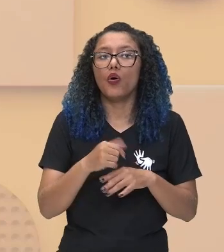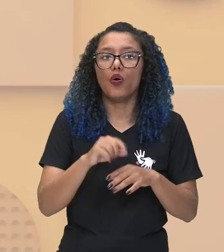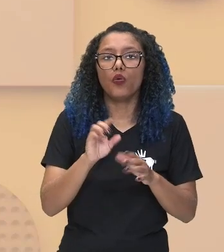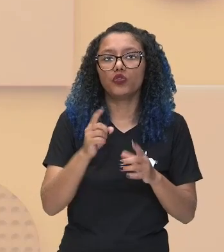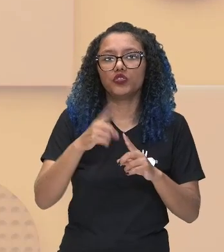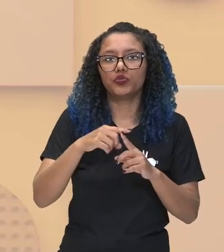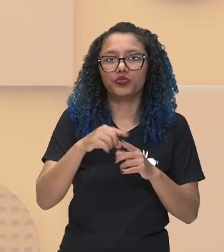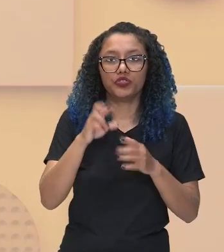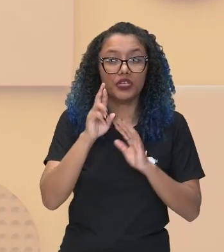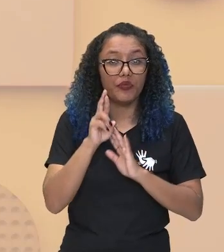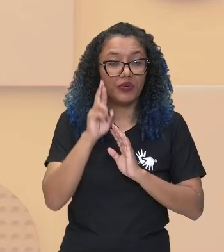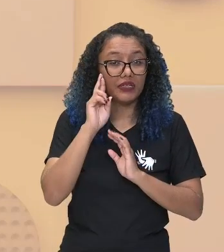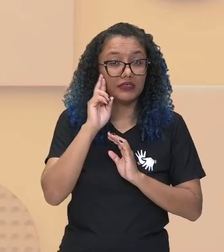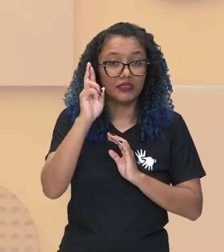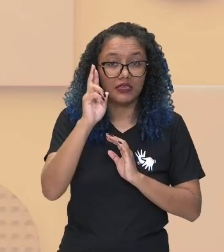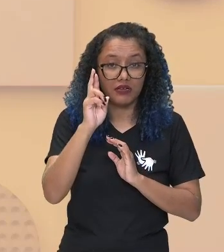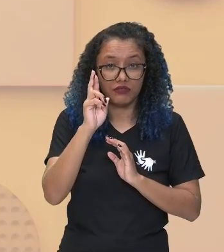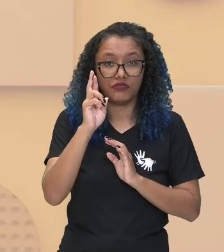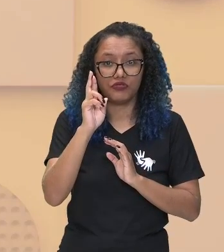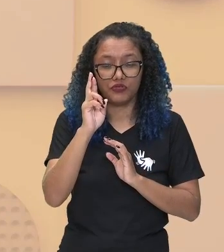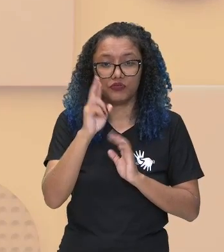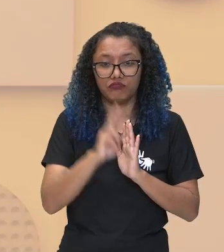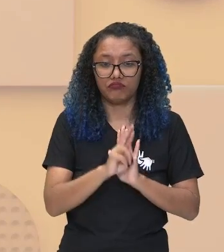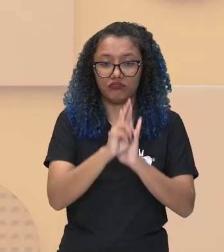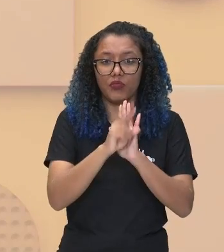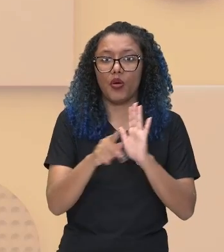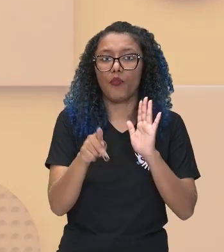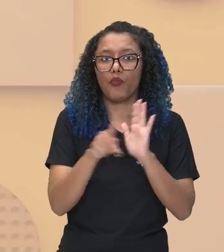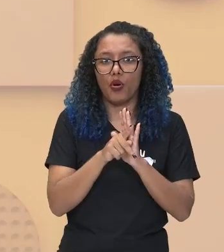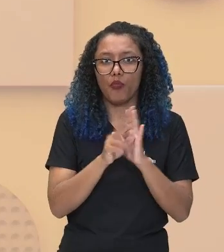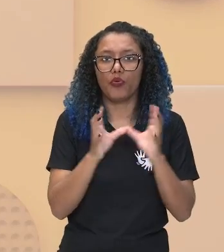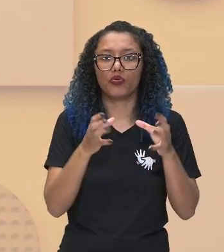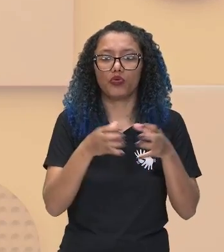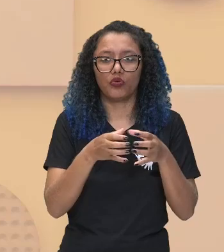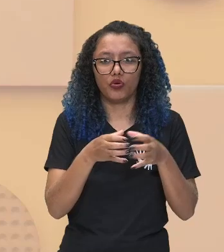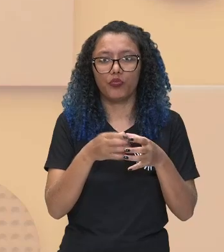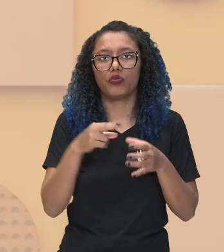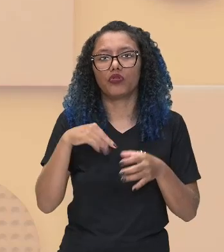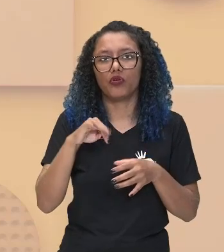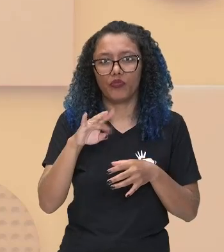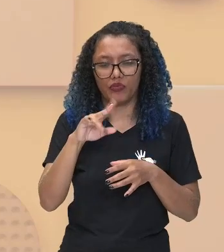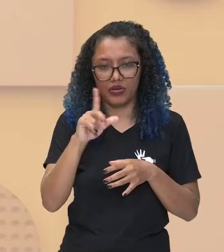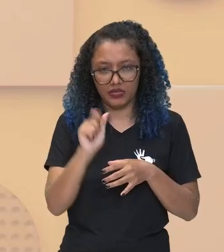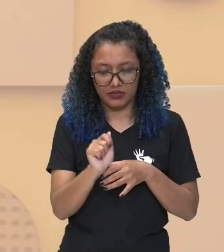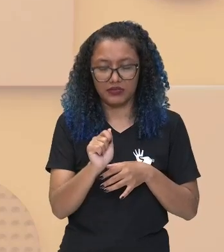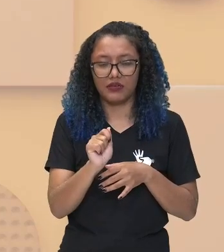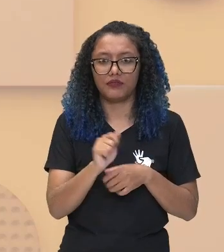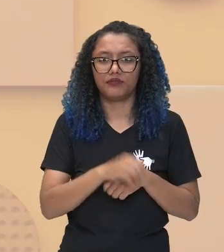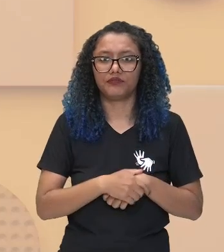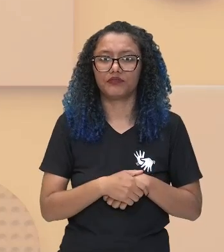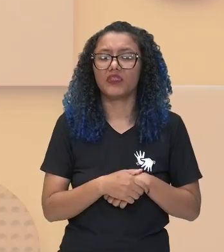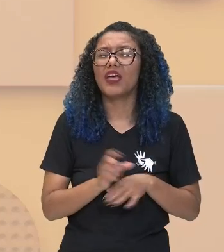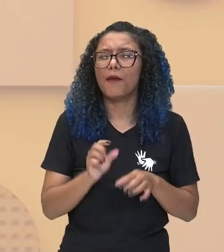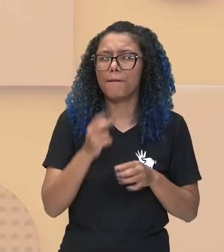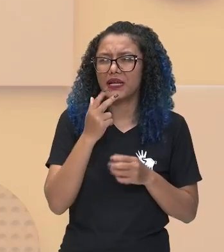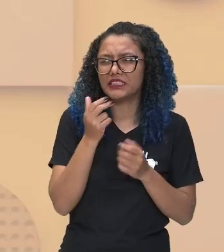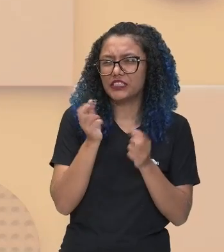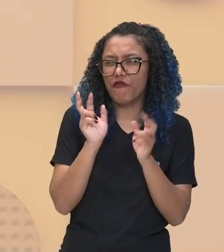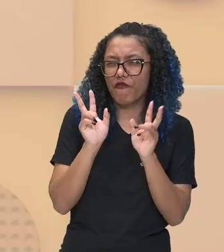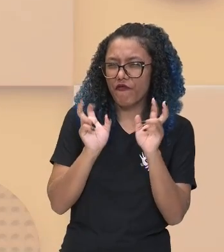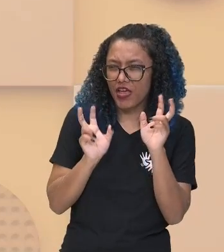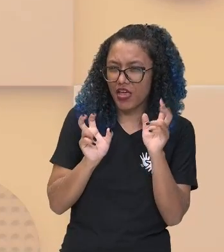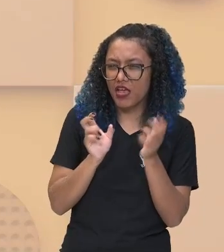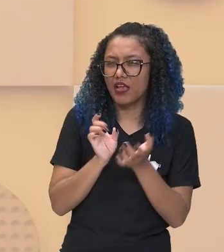o marquês ou o barão. Esses títulos ali começaram a ser vendidos. Mas por quê? Porque o